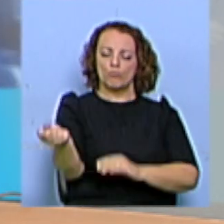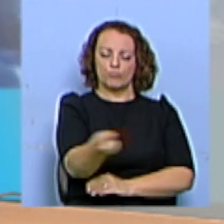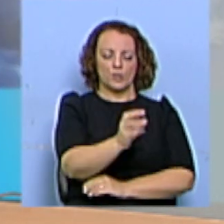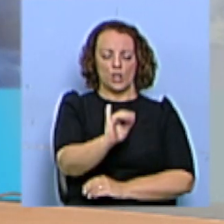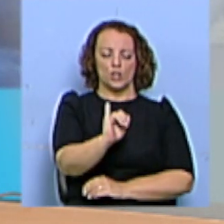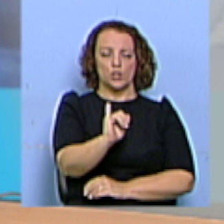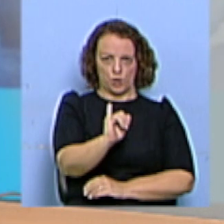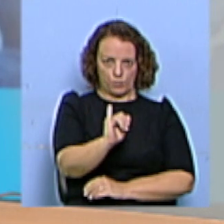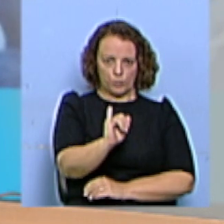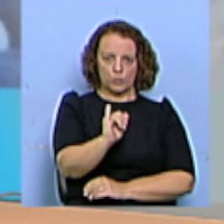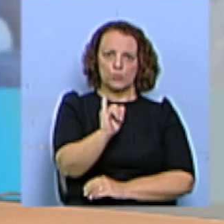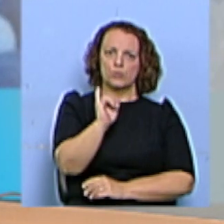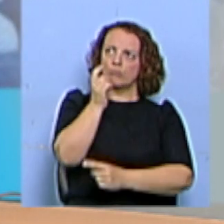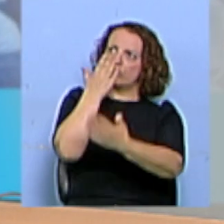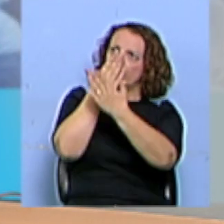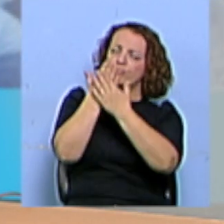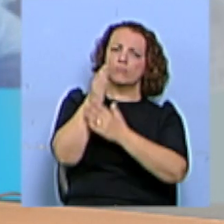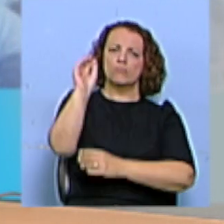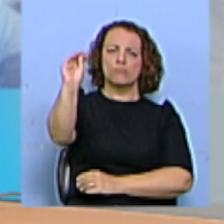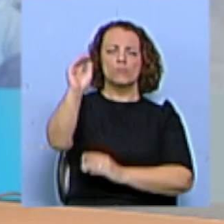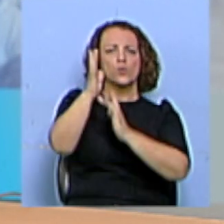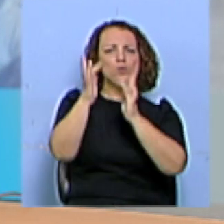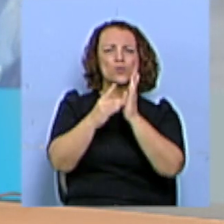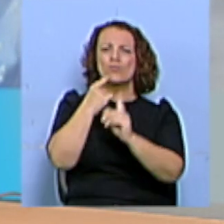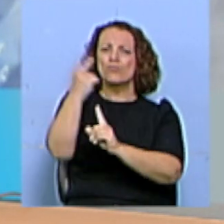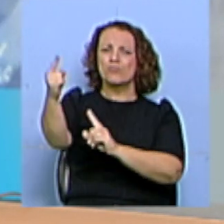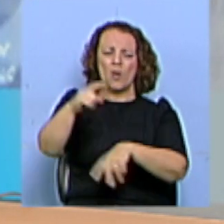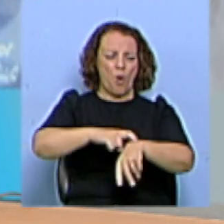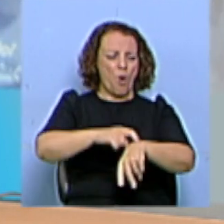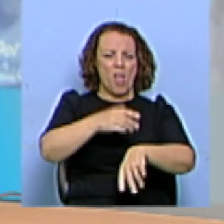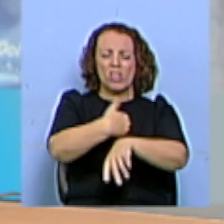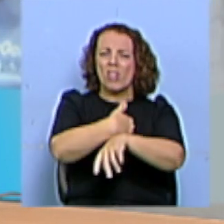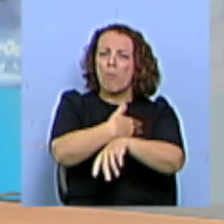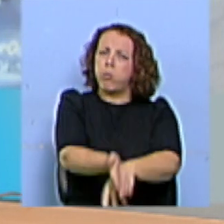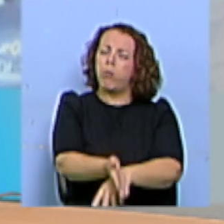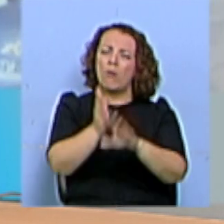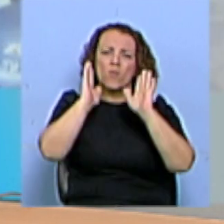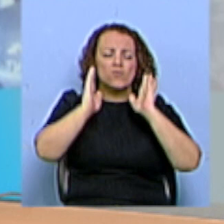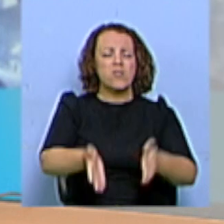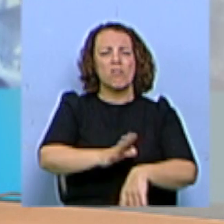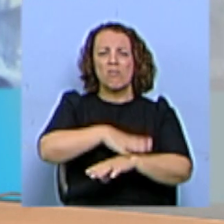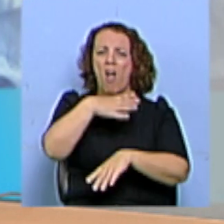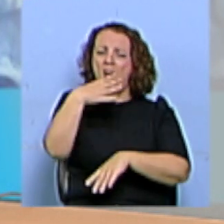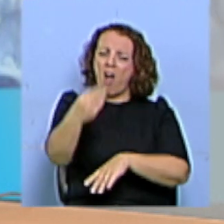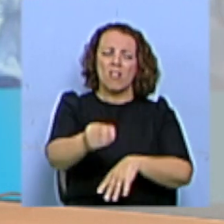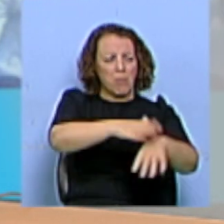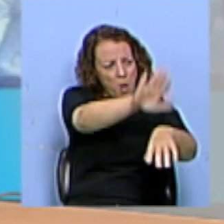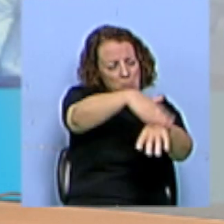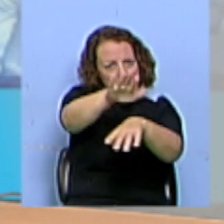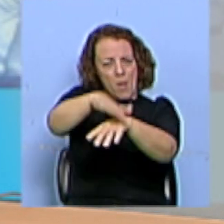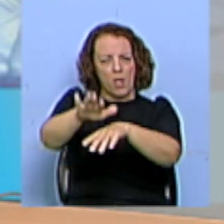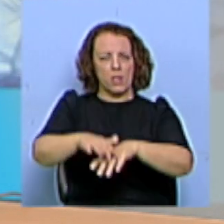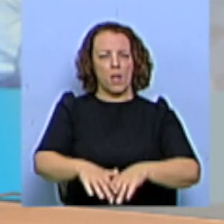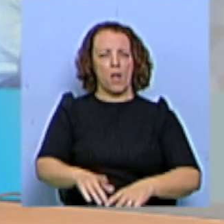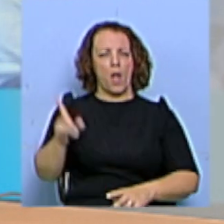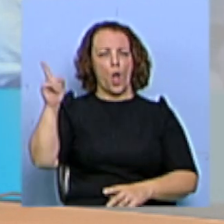Jesus, ao ver tanta gente, a hora é tardia, mandam-os embora. Este é o vírus da indiferença de que fala o Papa Francisco?